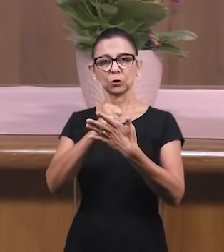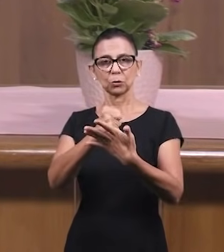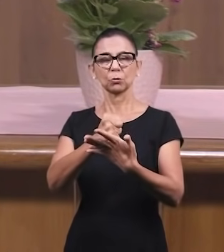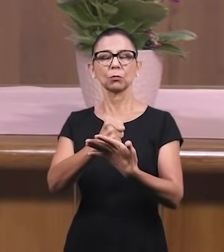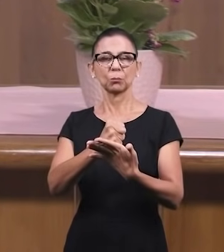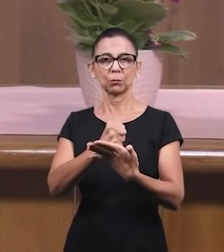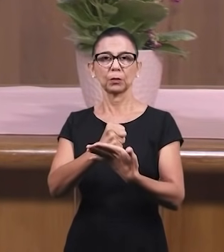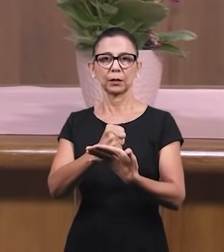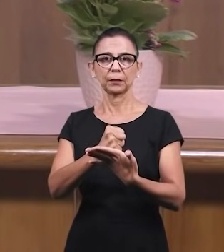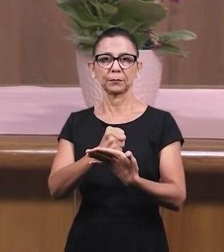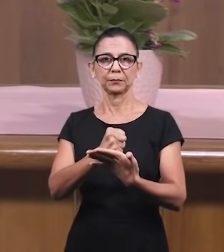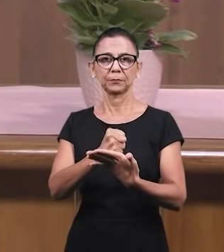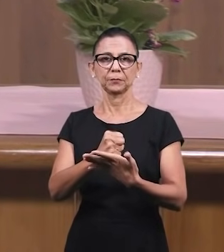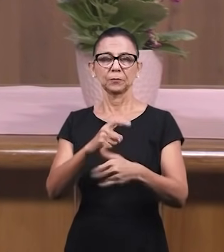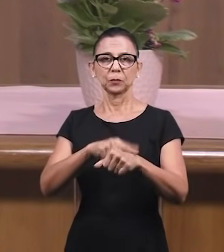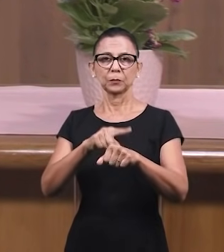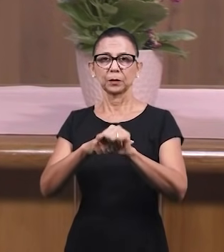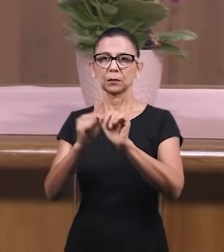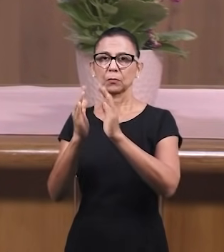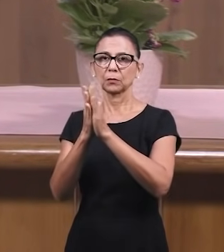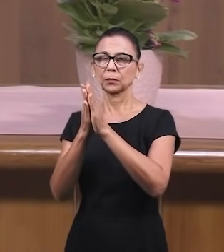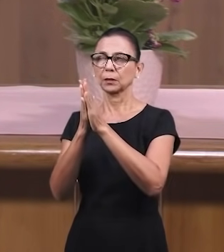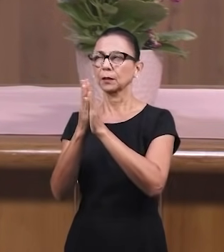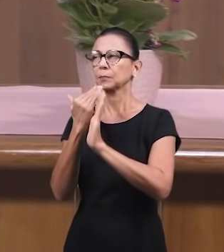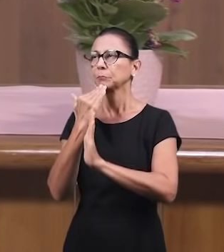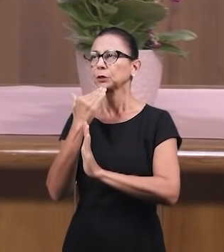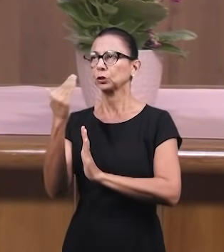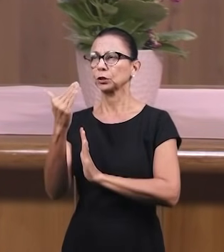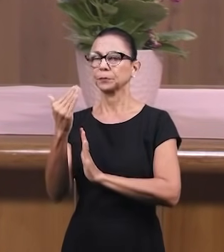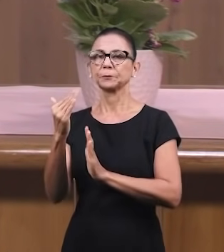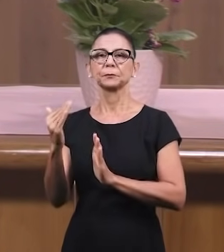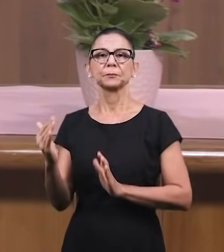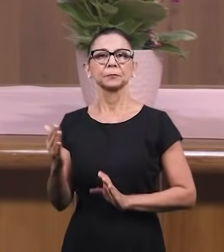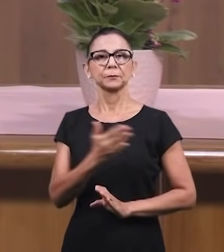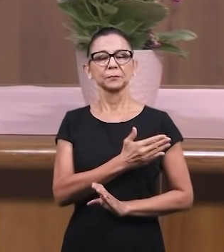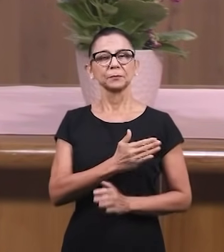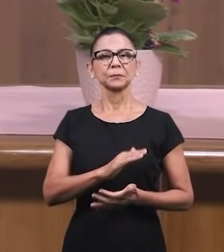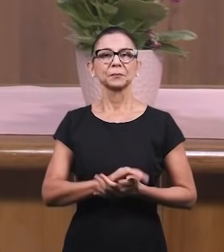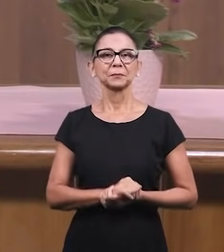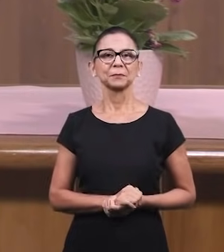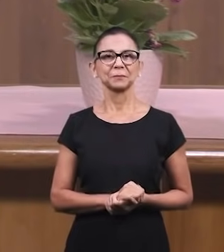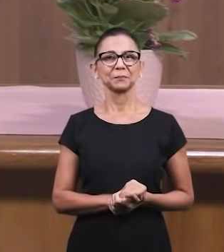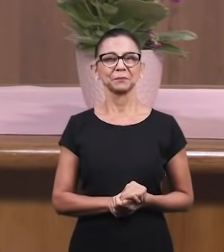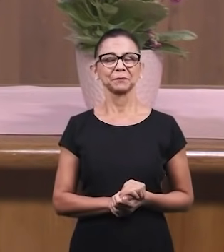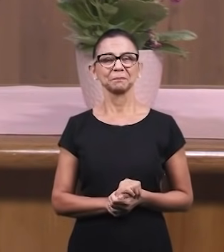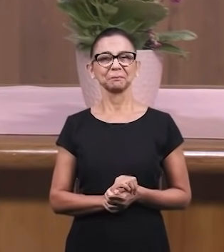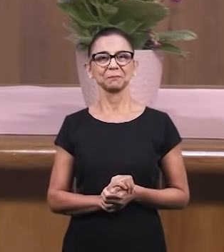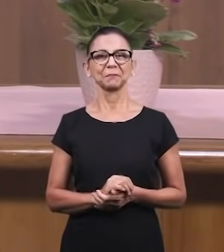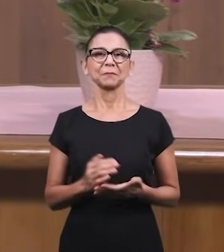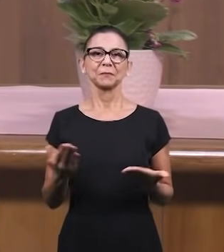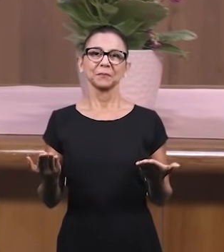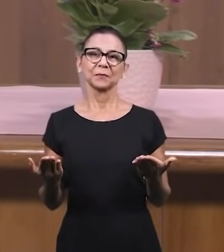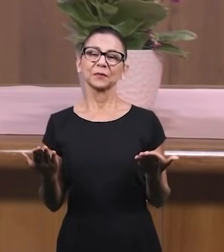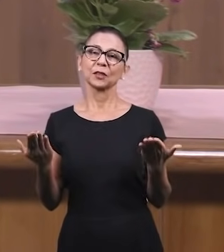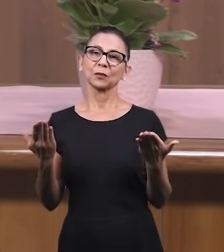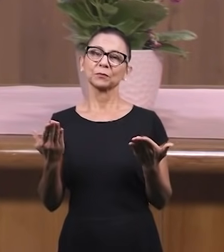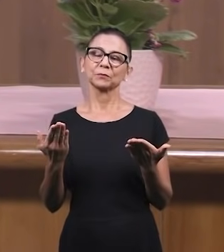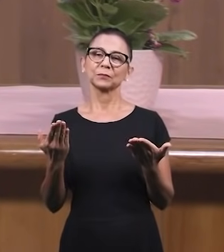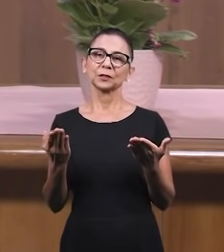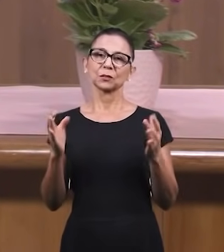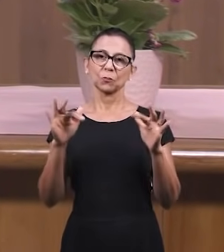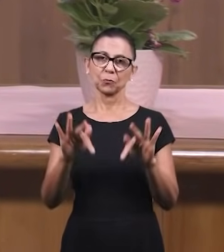socorrer a partir do seu pedido. Assim nós estamos caminhando para o fim desta mensagem, nesta